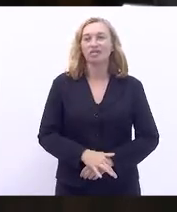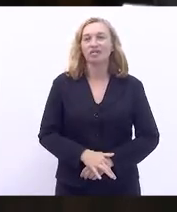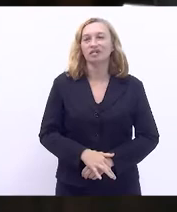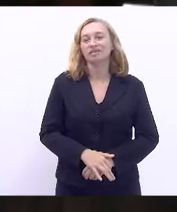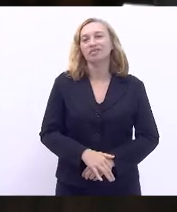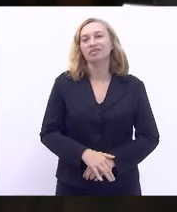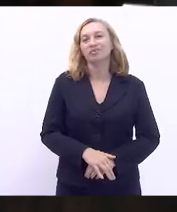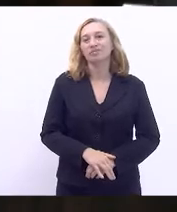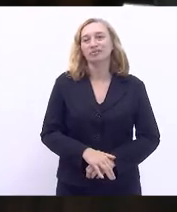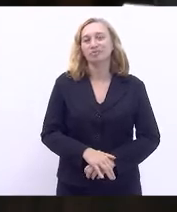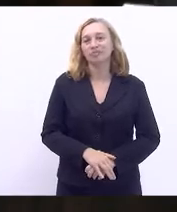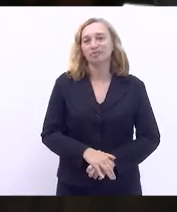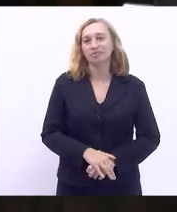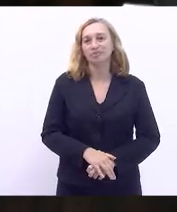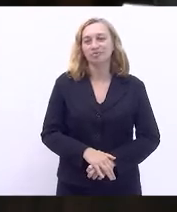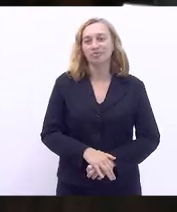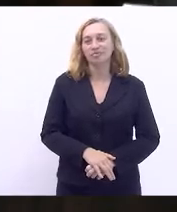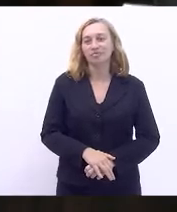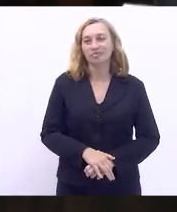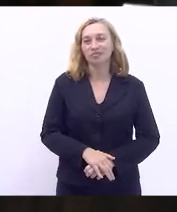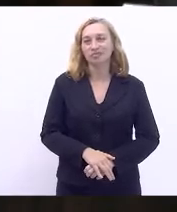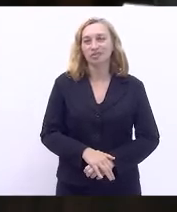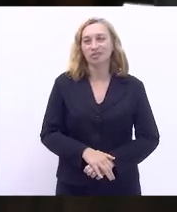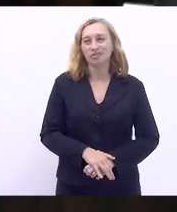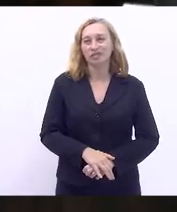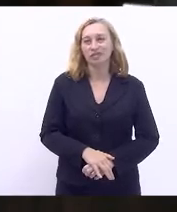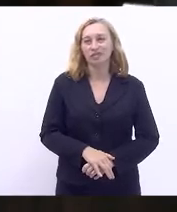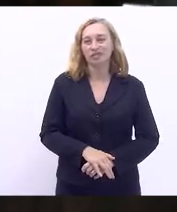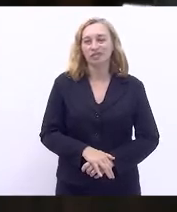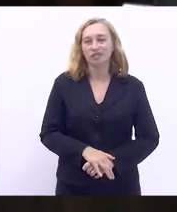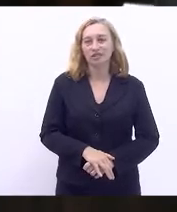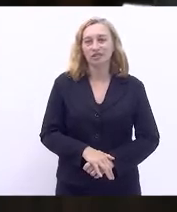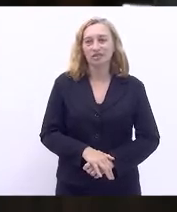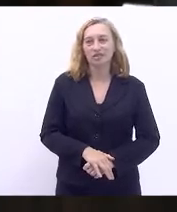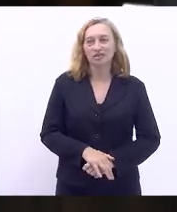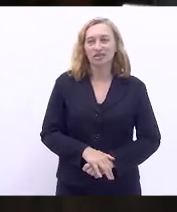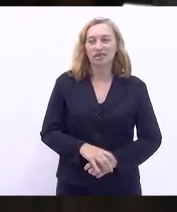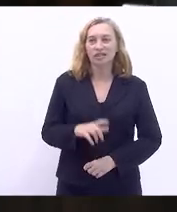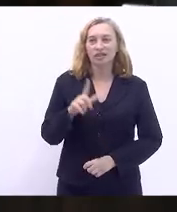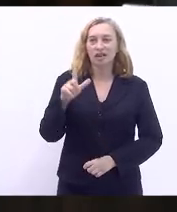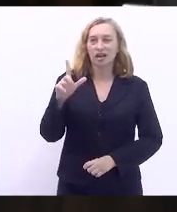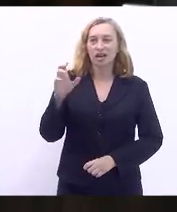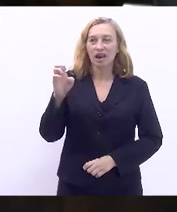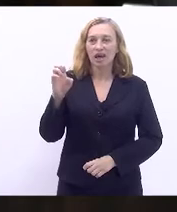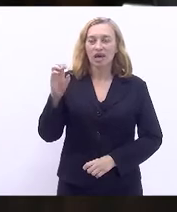Deputado Jorge Felipe Neto. Deputado Léo Vieira.